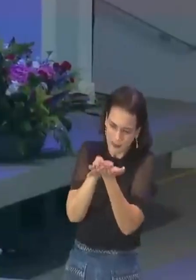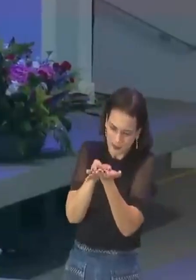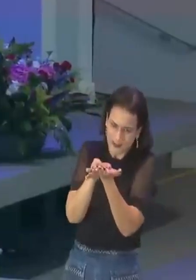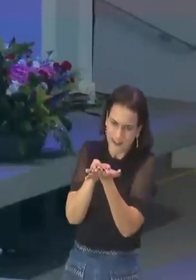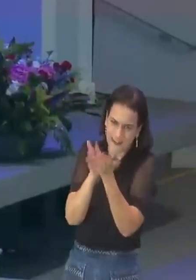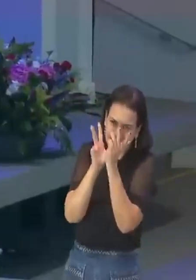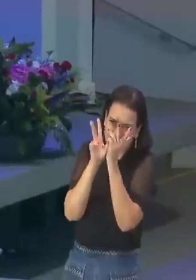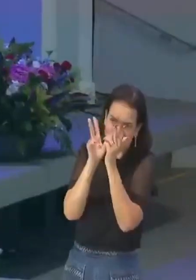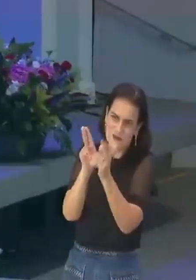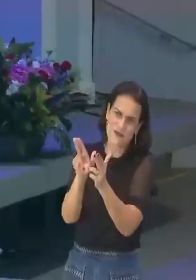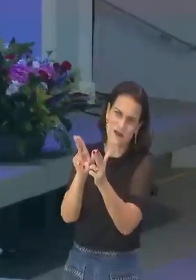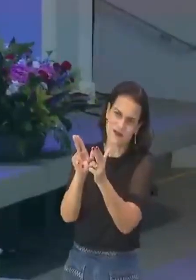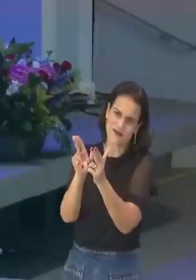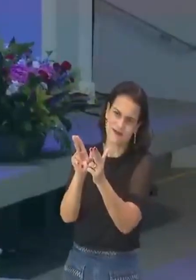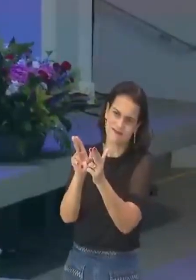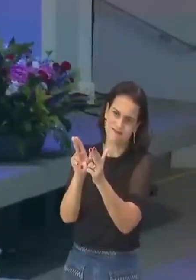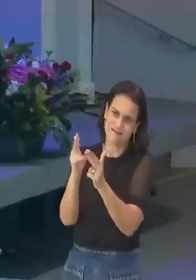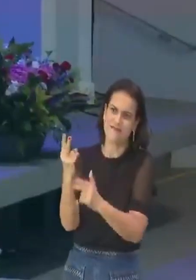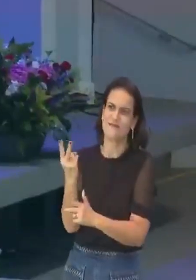grande valor.